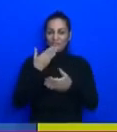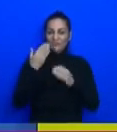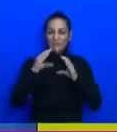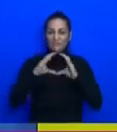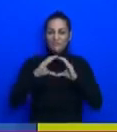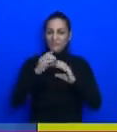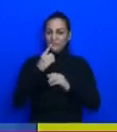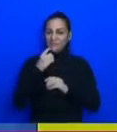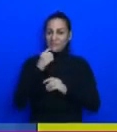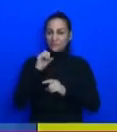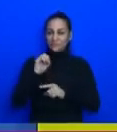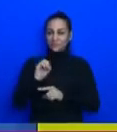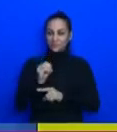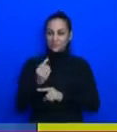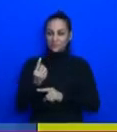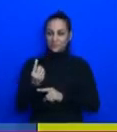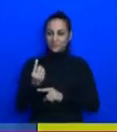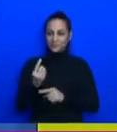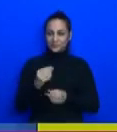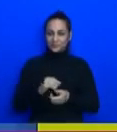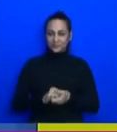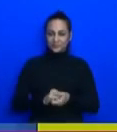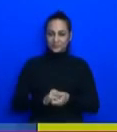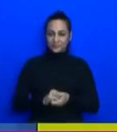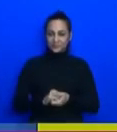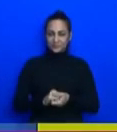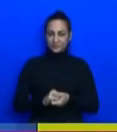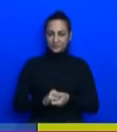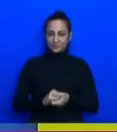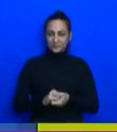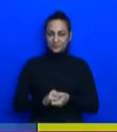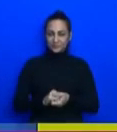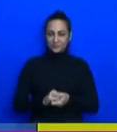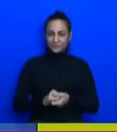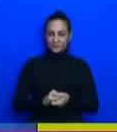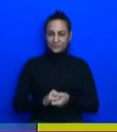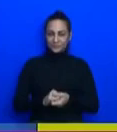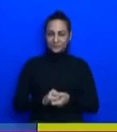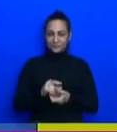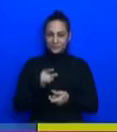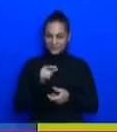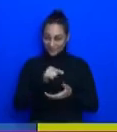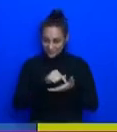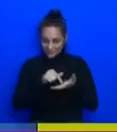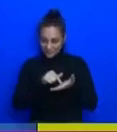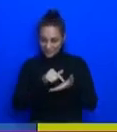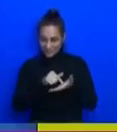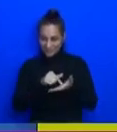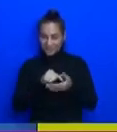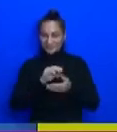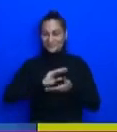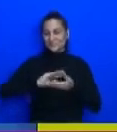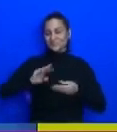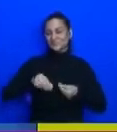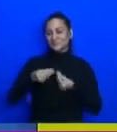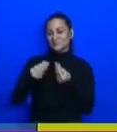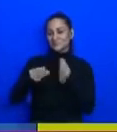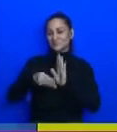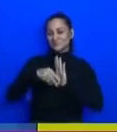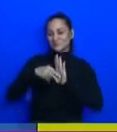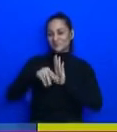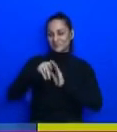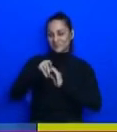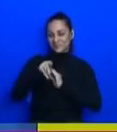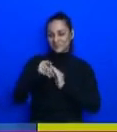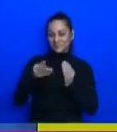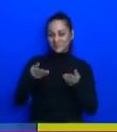Bola vermelha, 01. Vermelha, 01. E você está marcando? Este prêmio pode sair hoje para você,